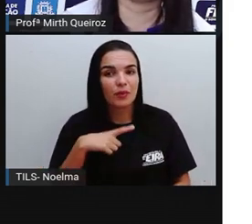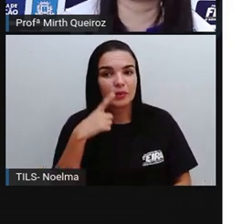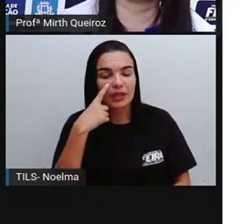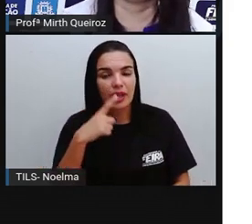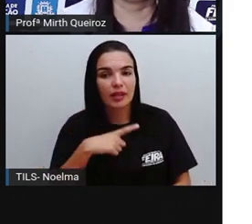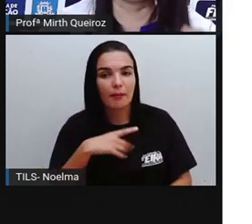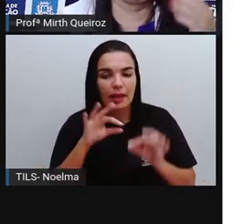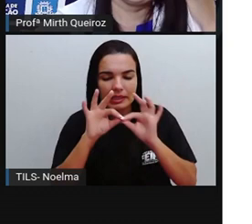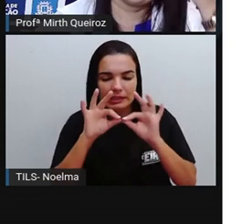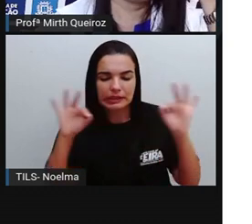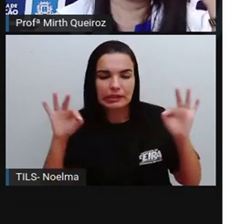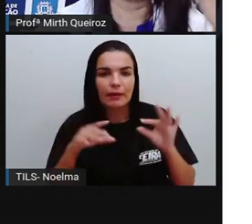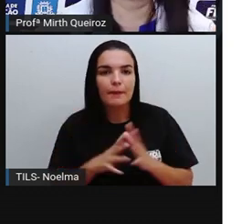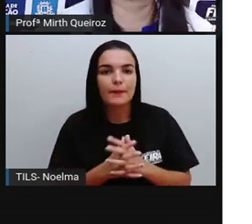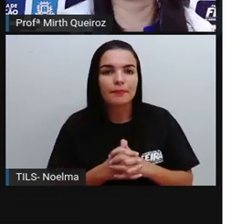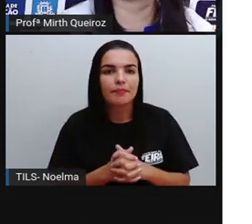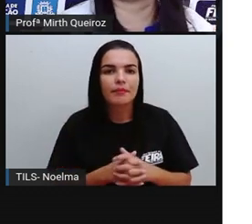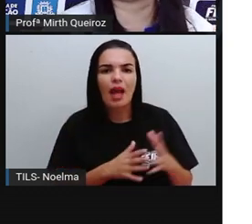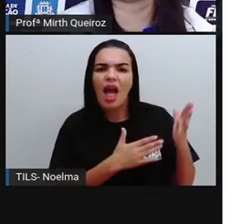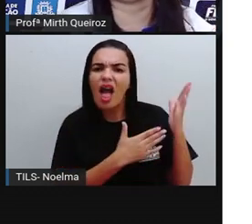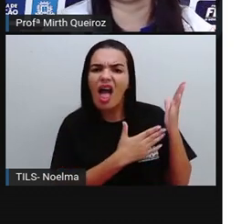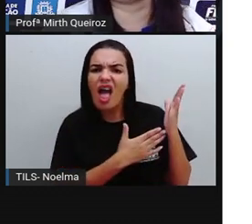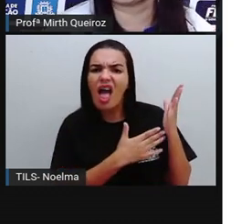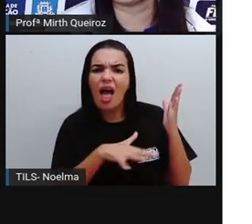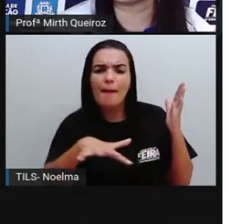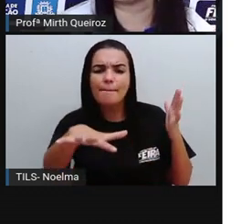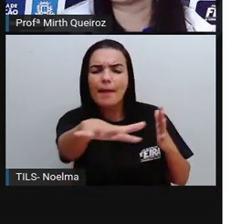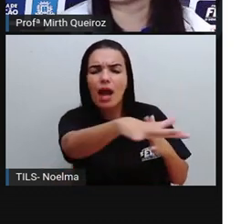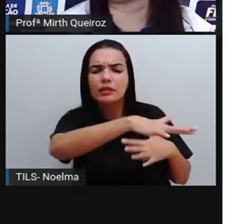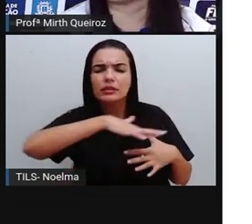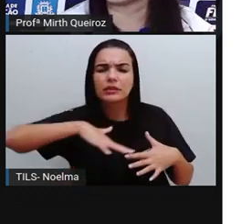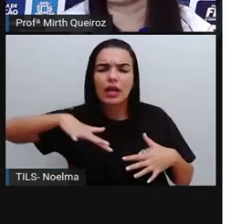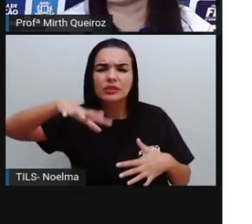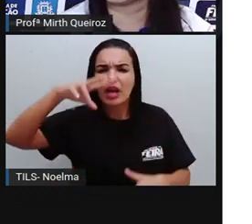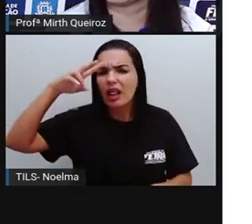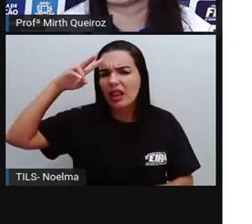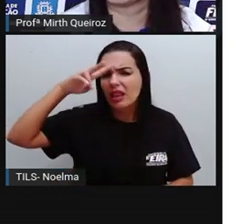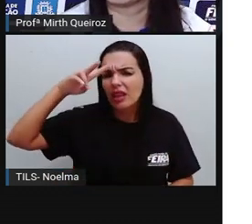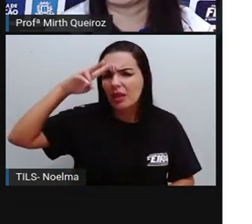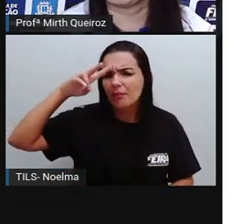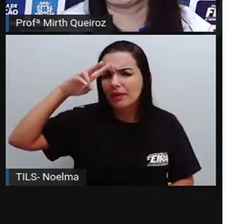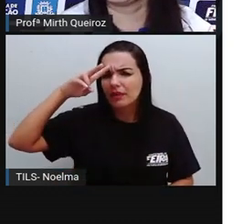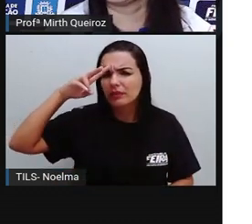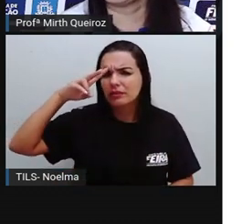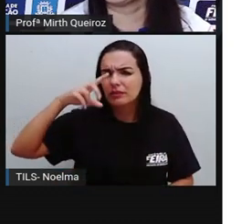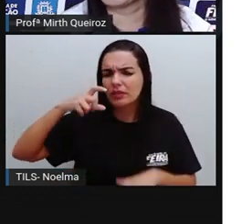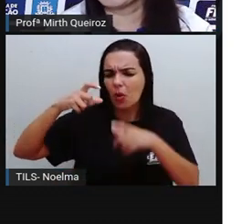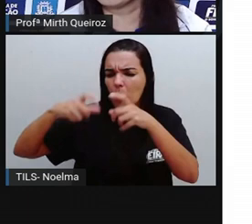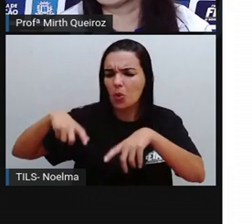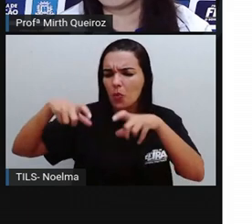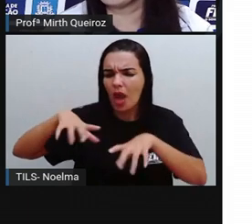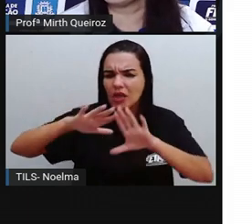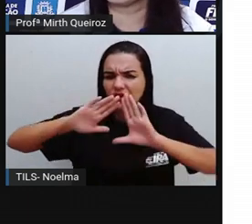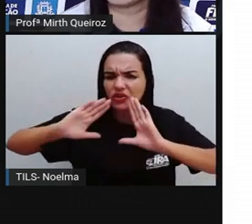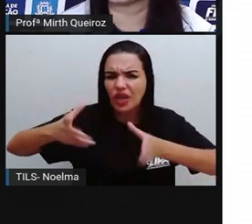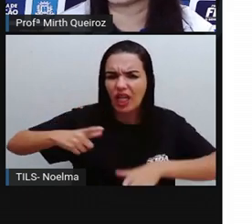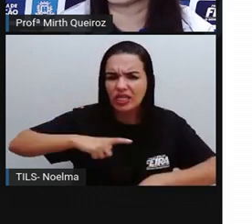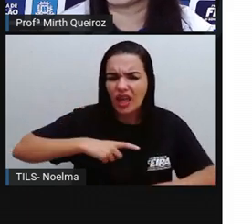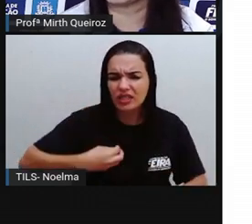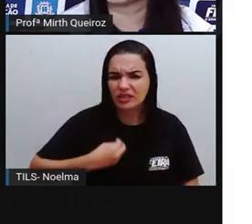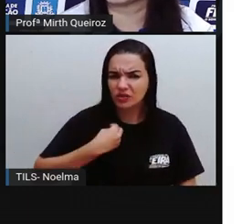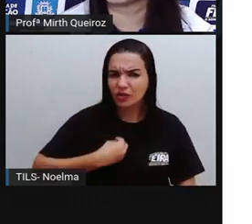nessa imagem. E essa paisagem, ela lembra algum lugar existente? Ela lembra algo? Algum